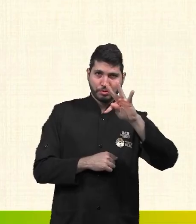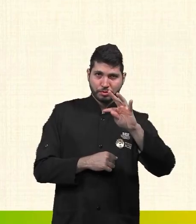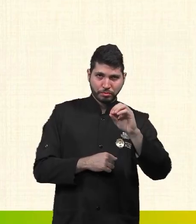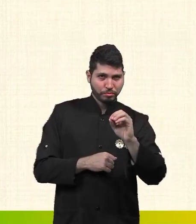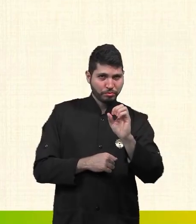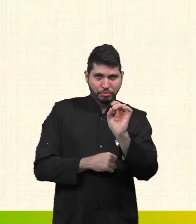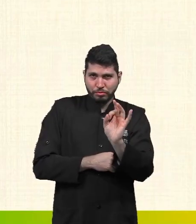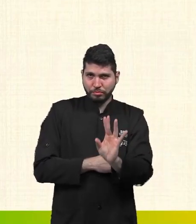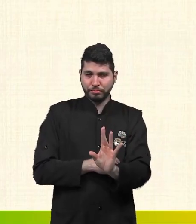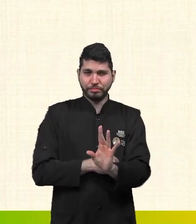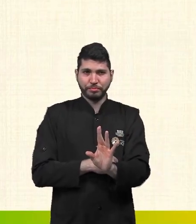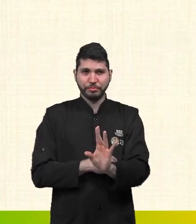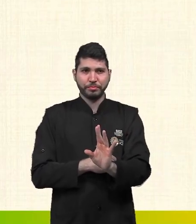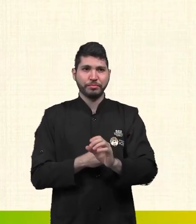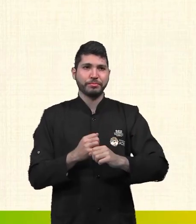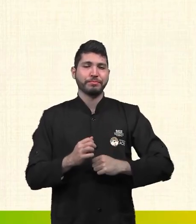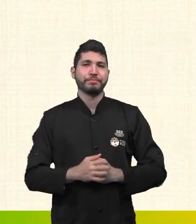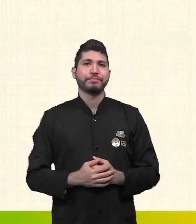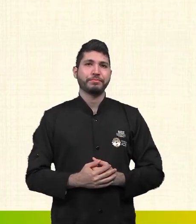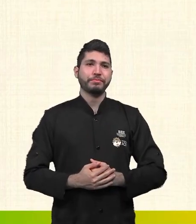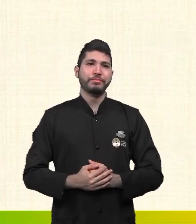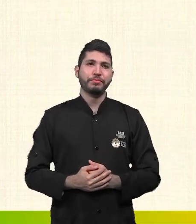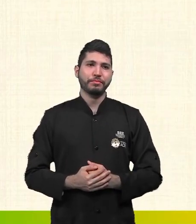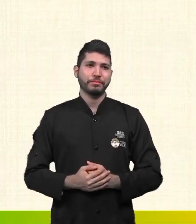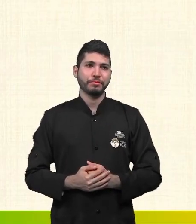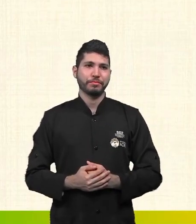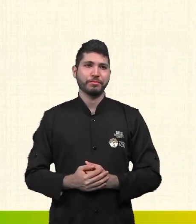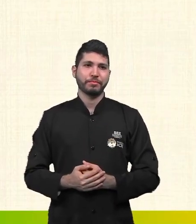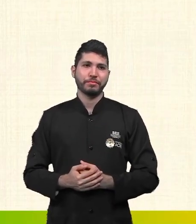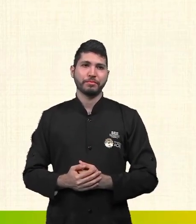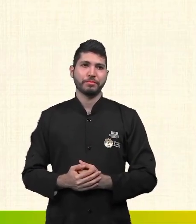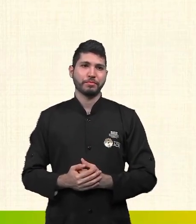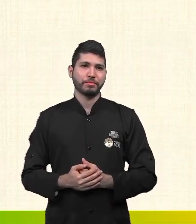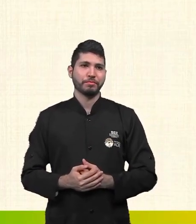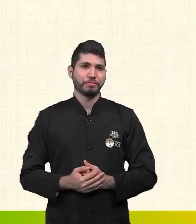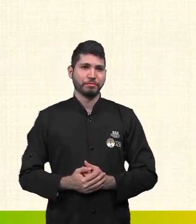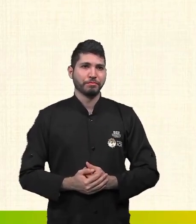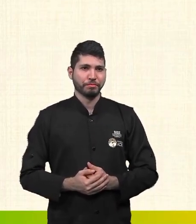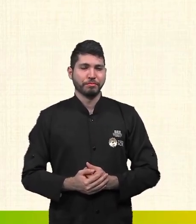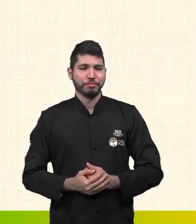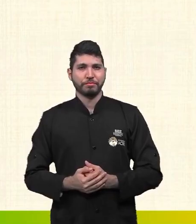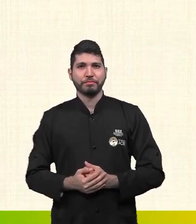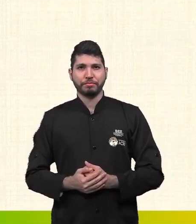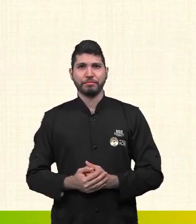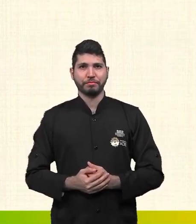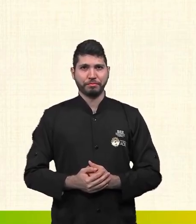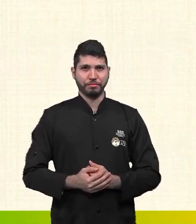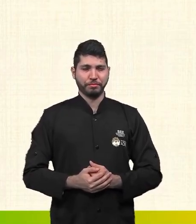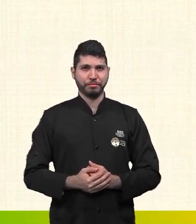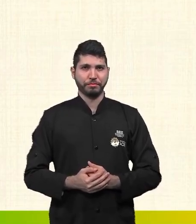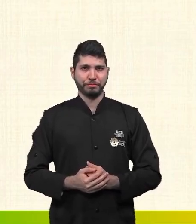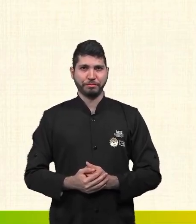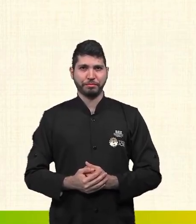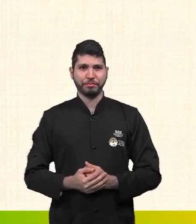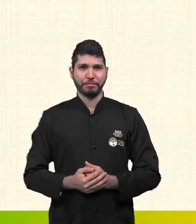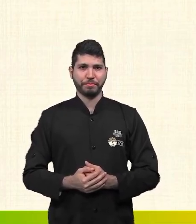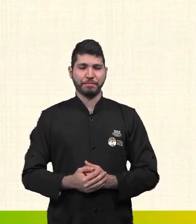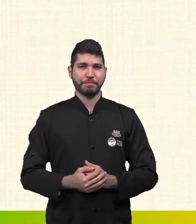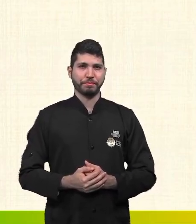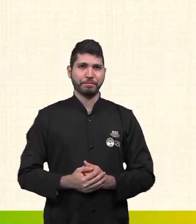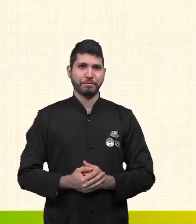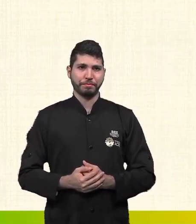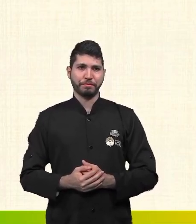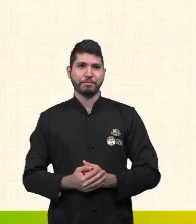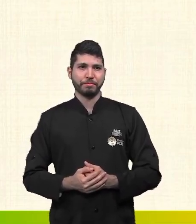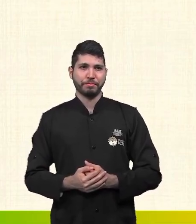cozinhar muito bem. Número 2, you can cook very well. Você pode cozinhar muito